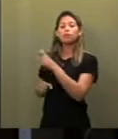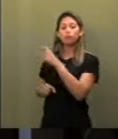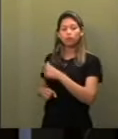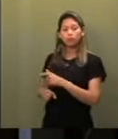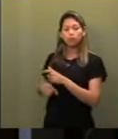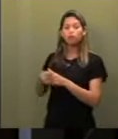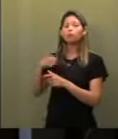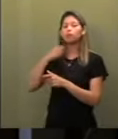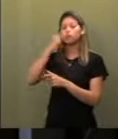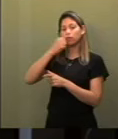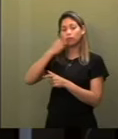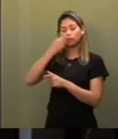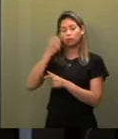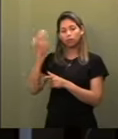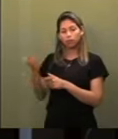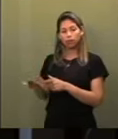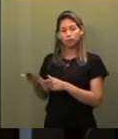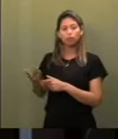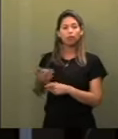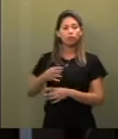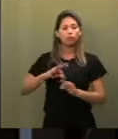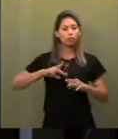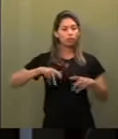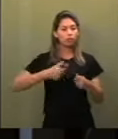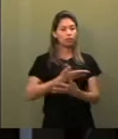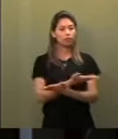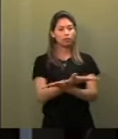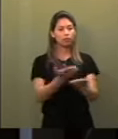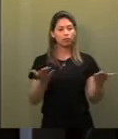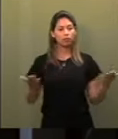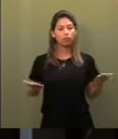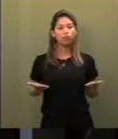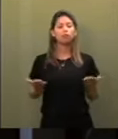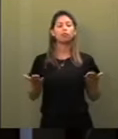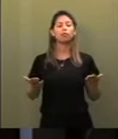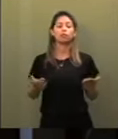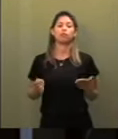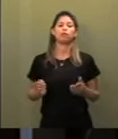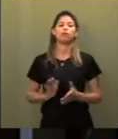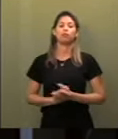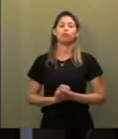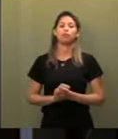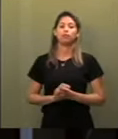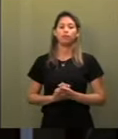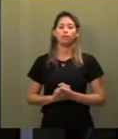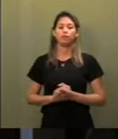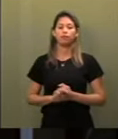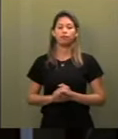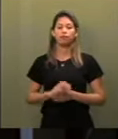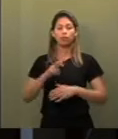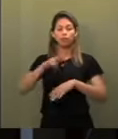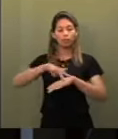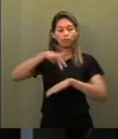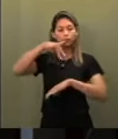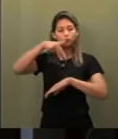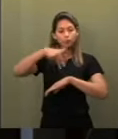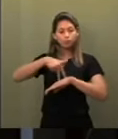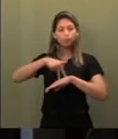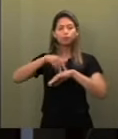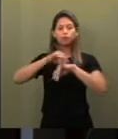Oriovisto Guimarães. Eu quero fazer um pronunciamento agora que há algum tempo está